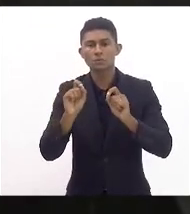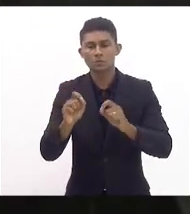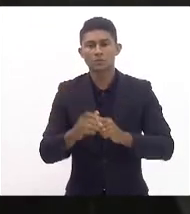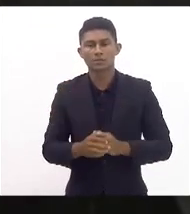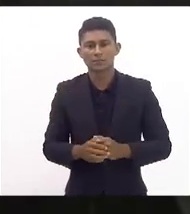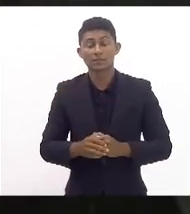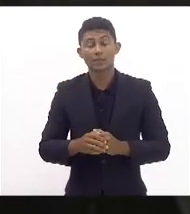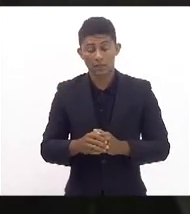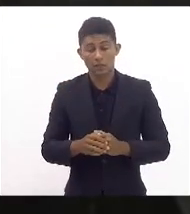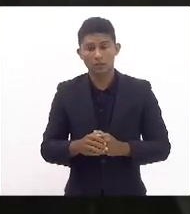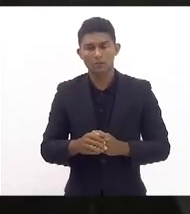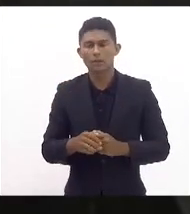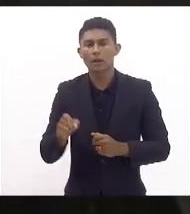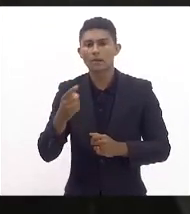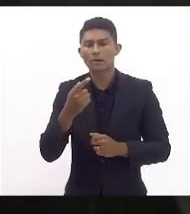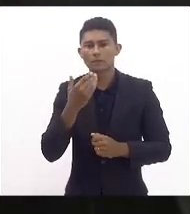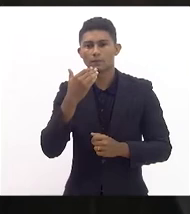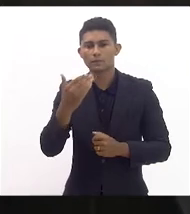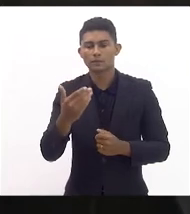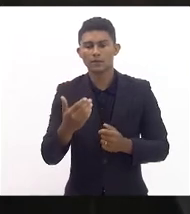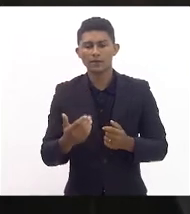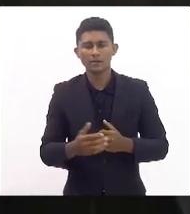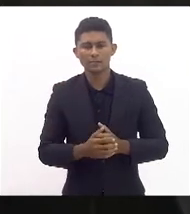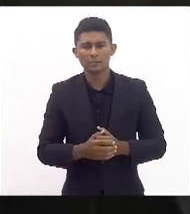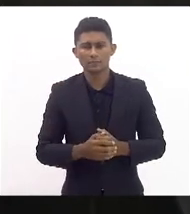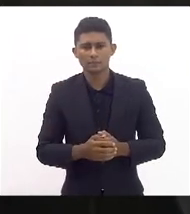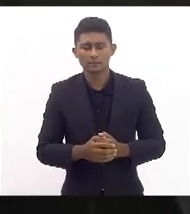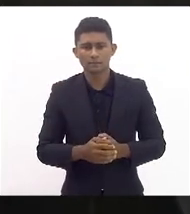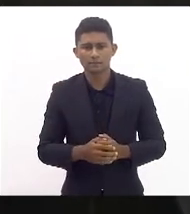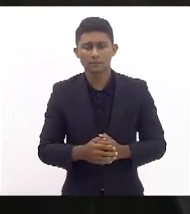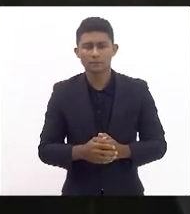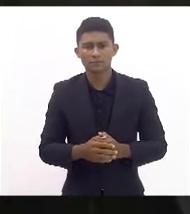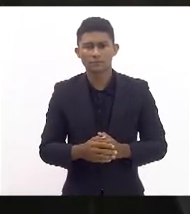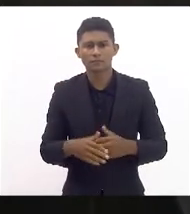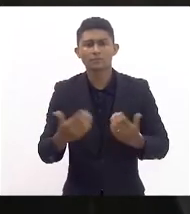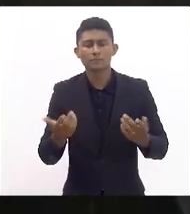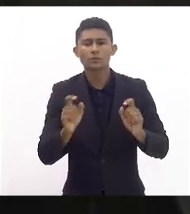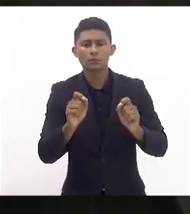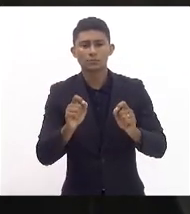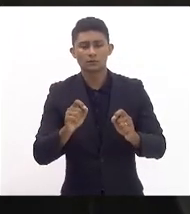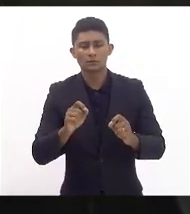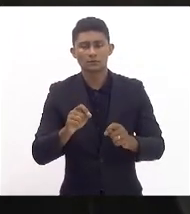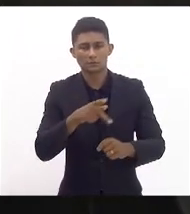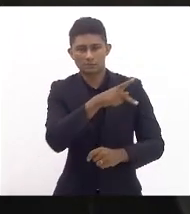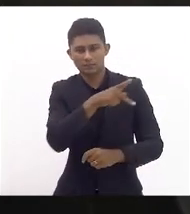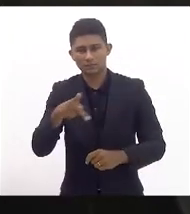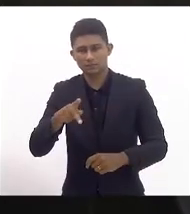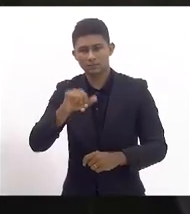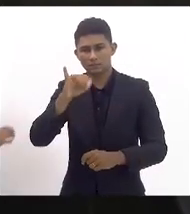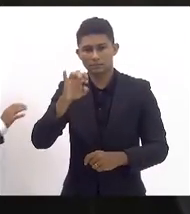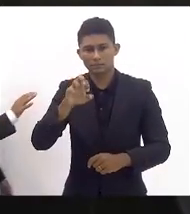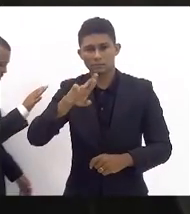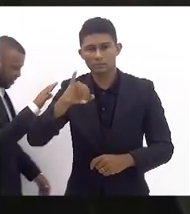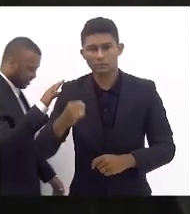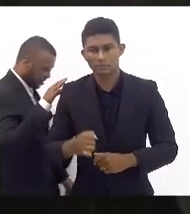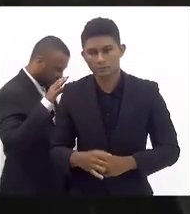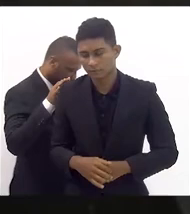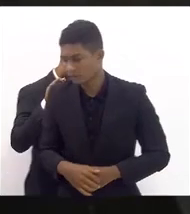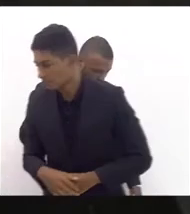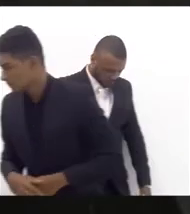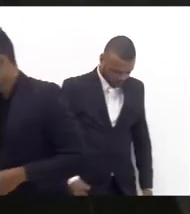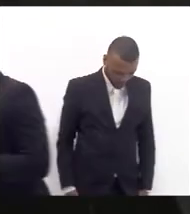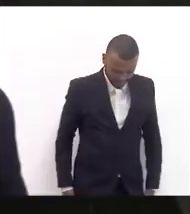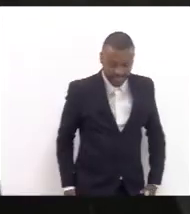agenda com a presidência do ITERJ para tratar